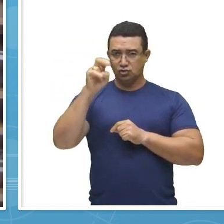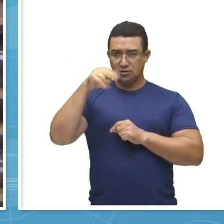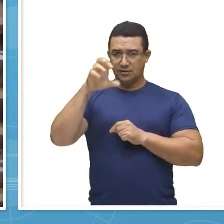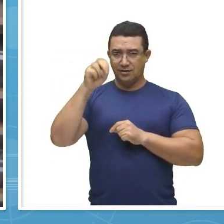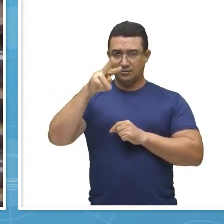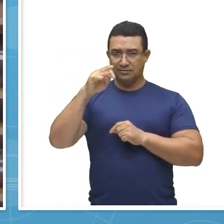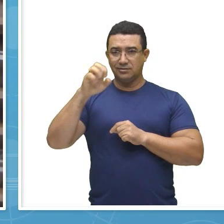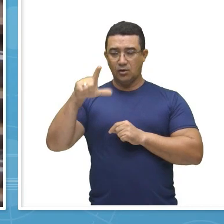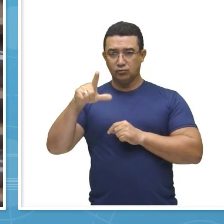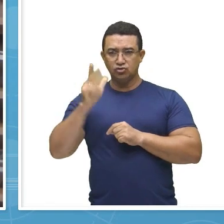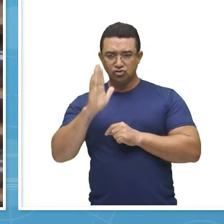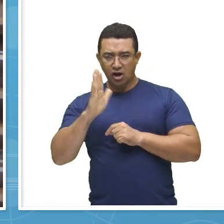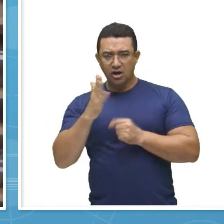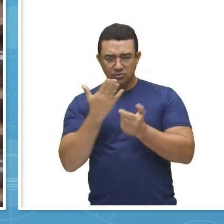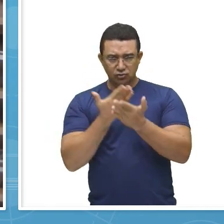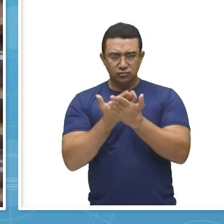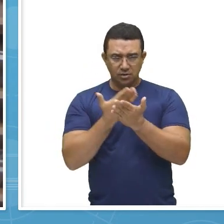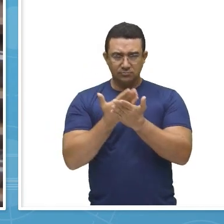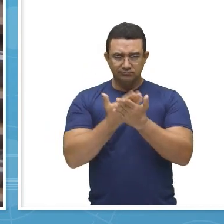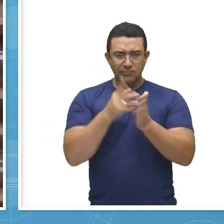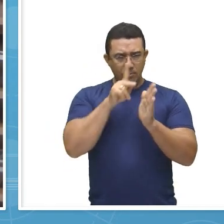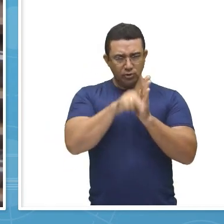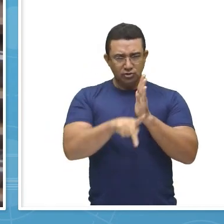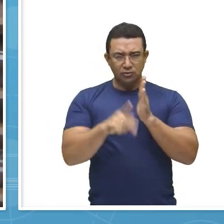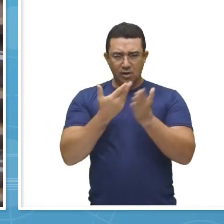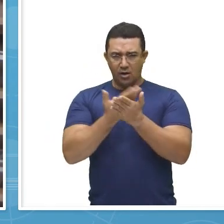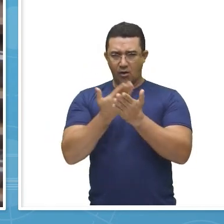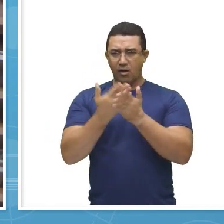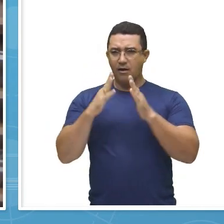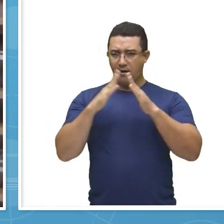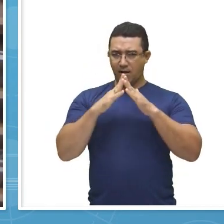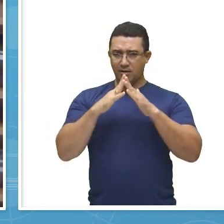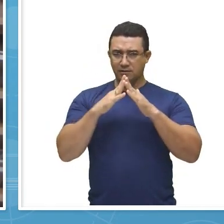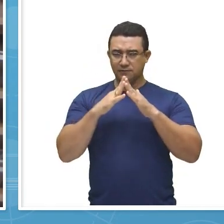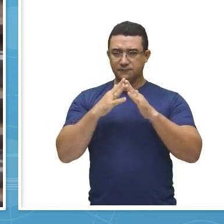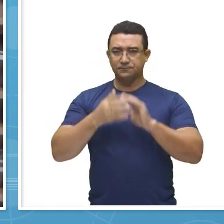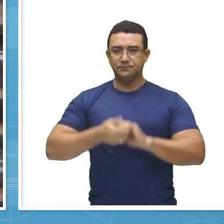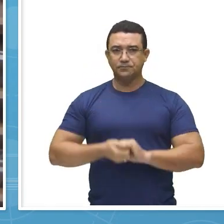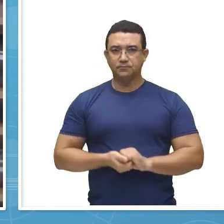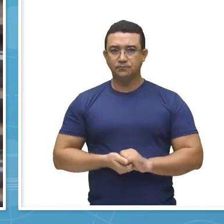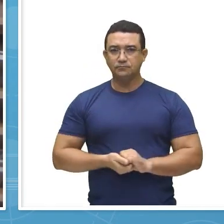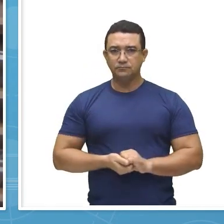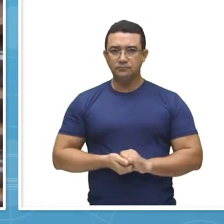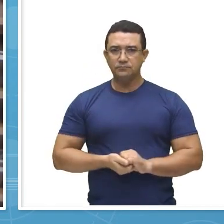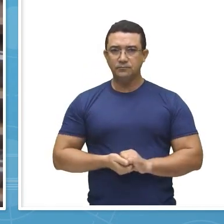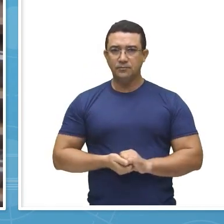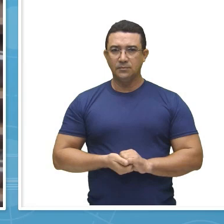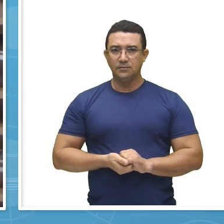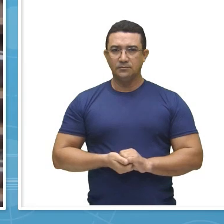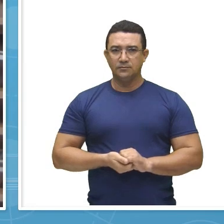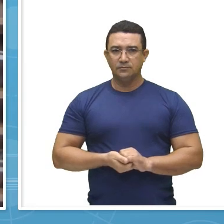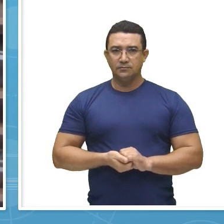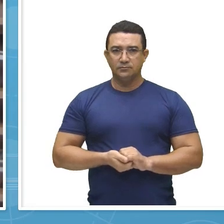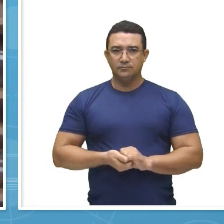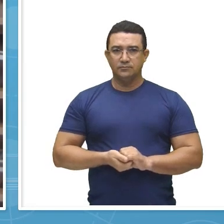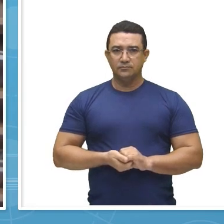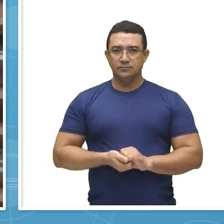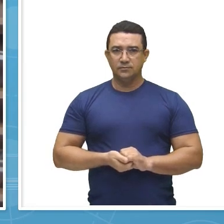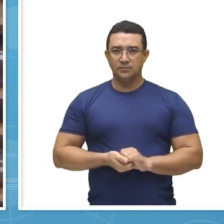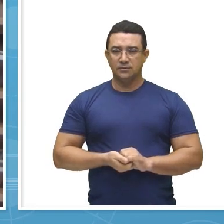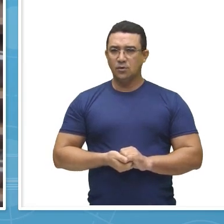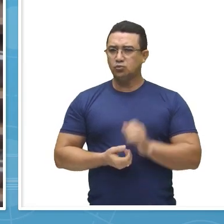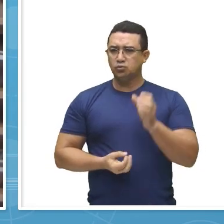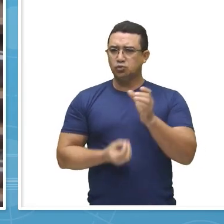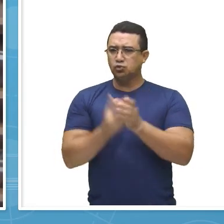decorrer do projeto Aula em Casa. Né? Essa teoria da deriva continental é consolidada ali,